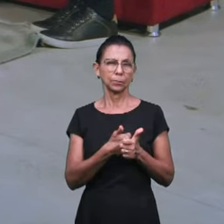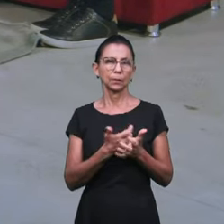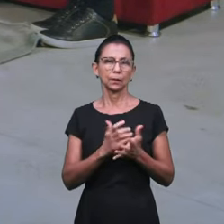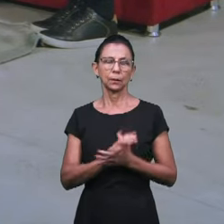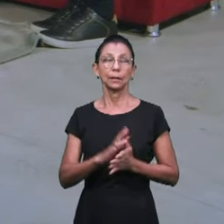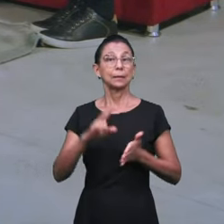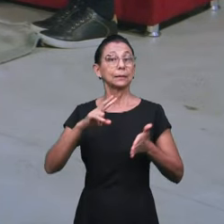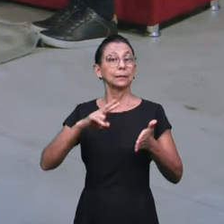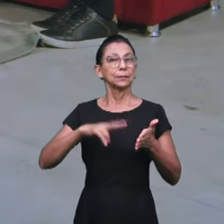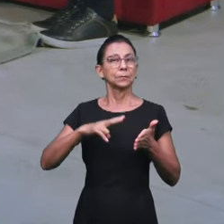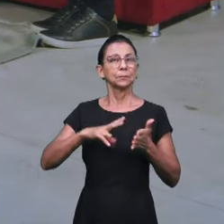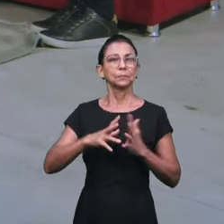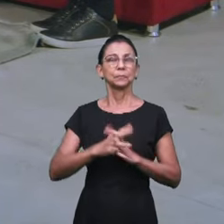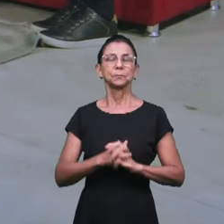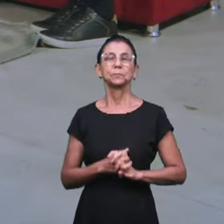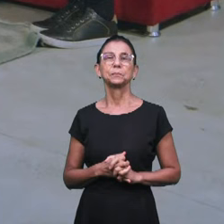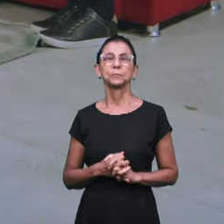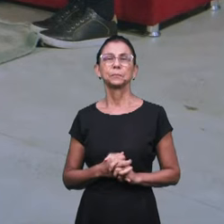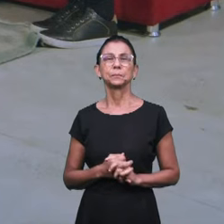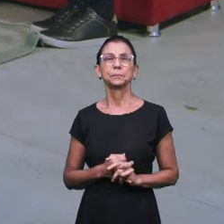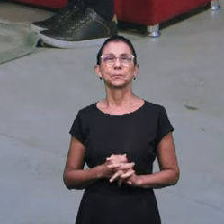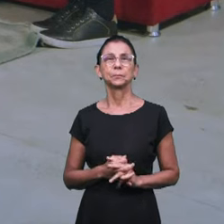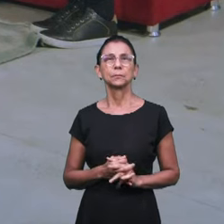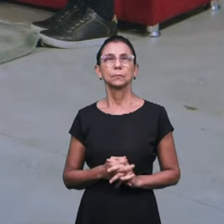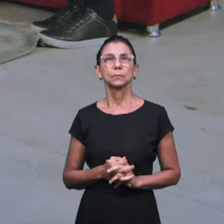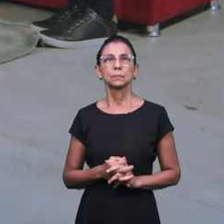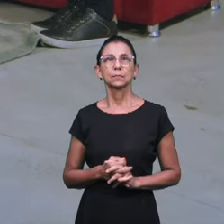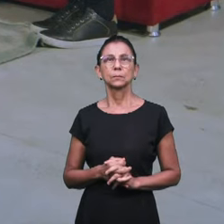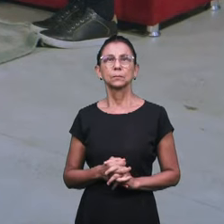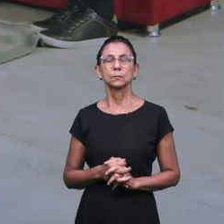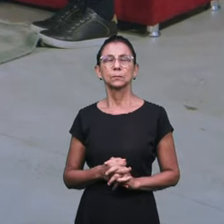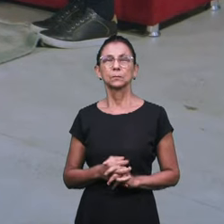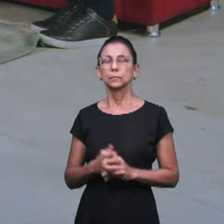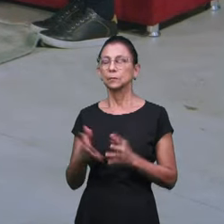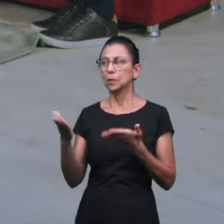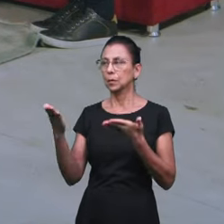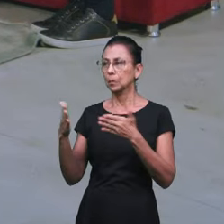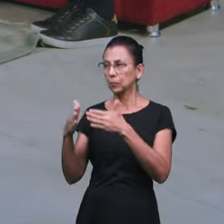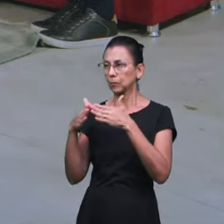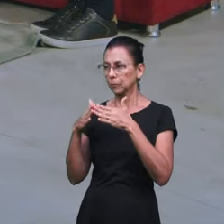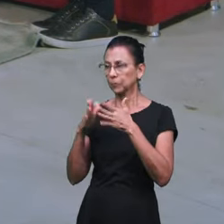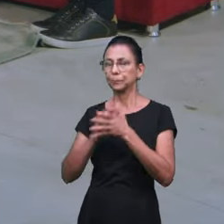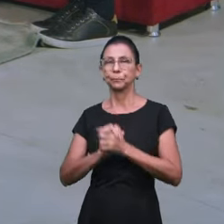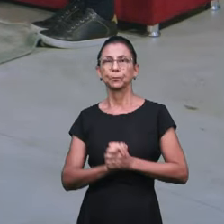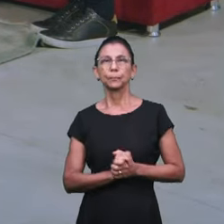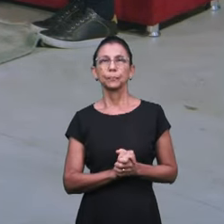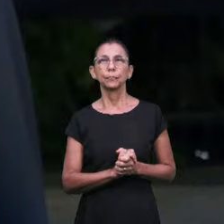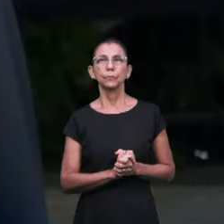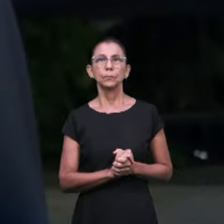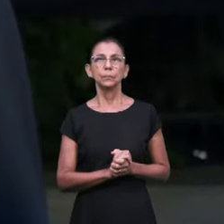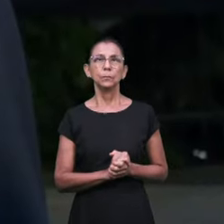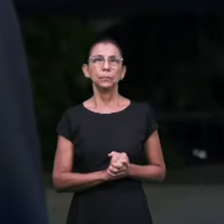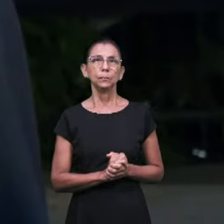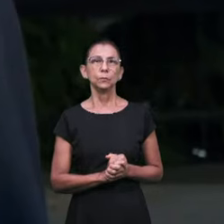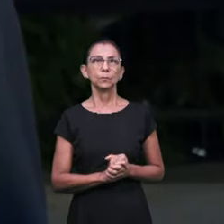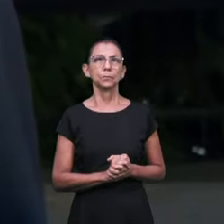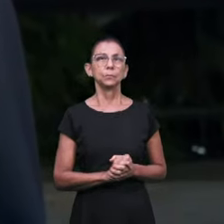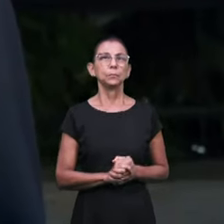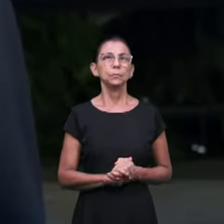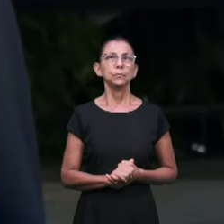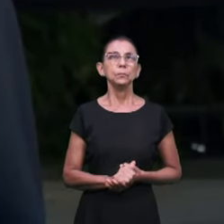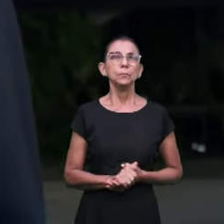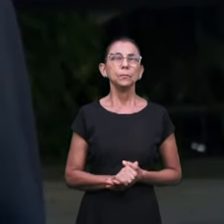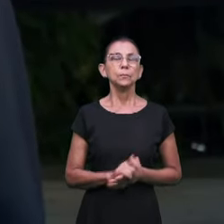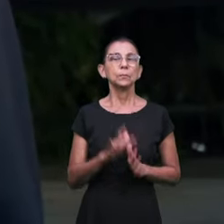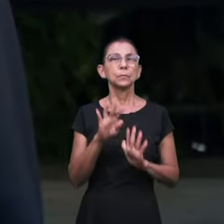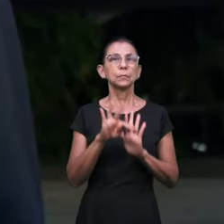essa leitura do texto bíblico e, portanto, o pastor Walter agora está com a palavra. Pastor Walter, vamos fazer a leitura então, por favor. Muito bem, meus irmãos, o